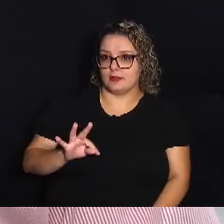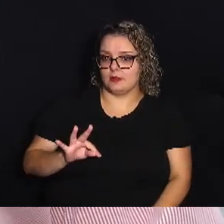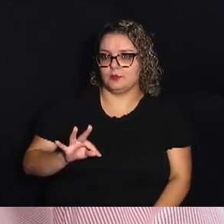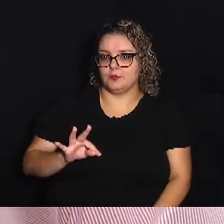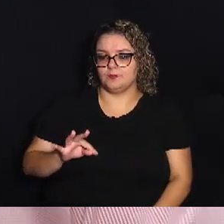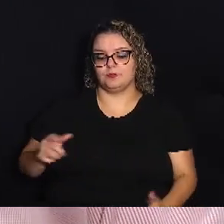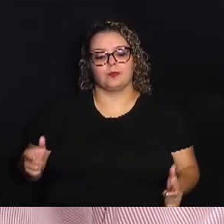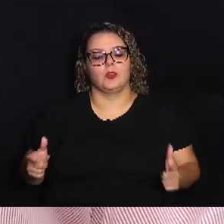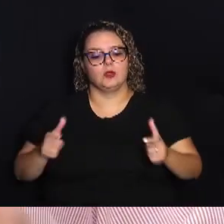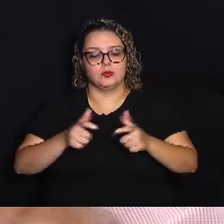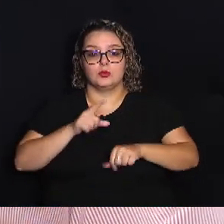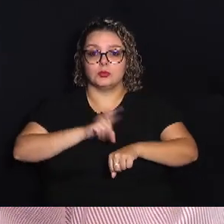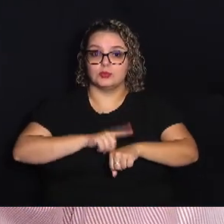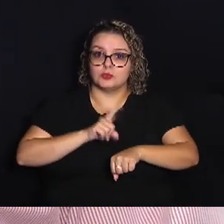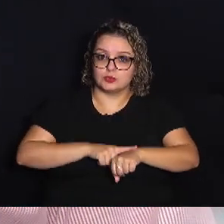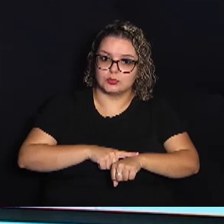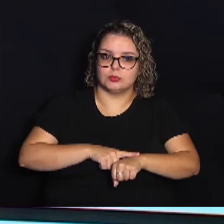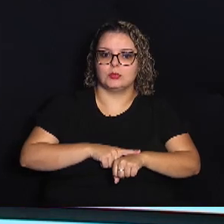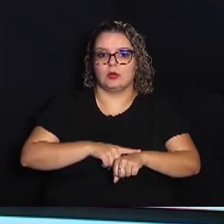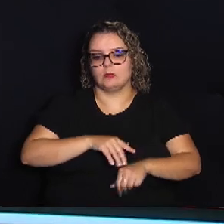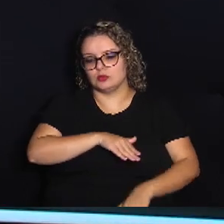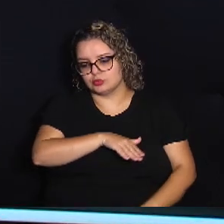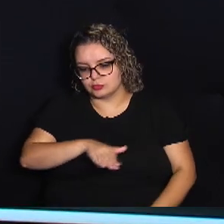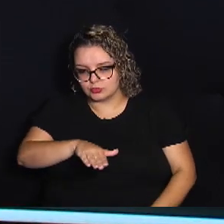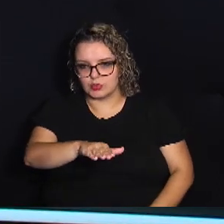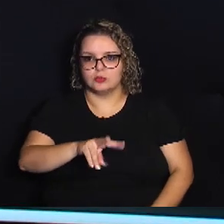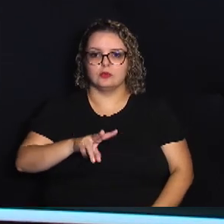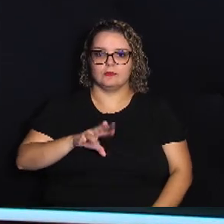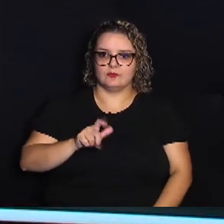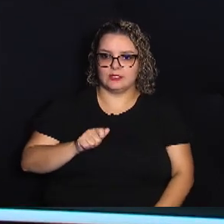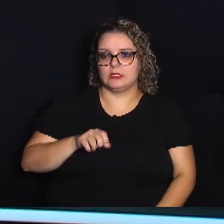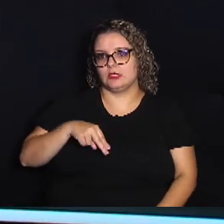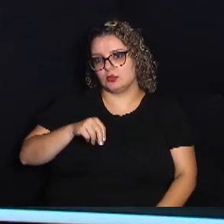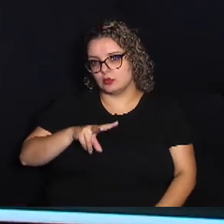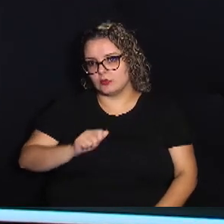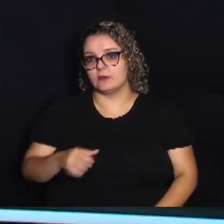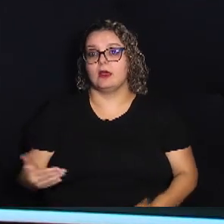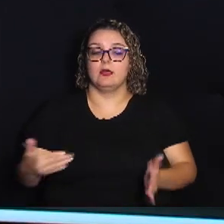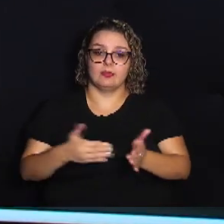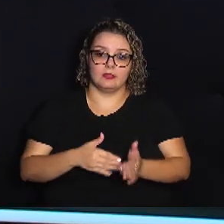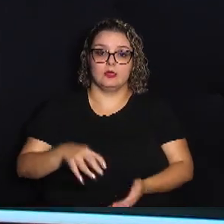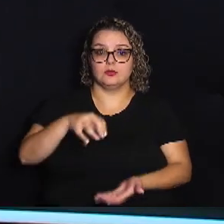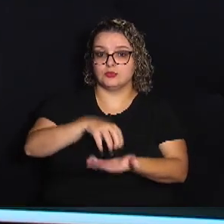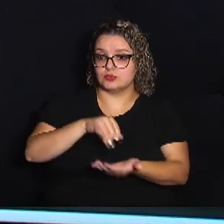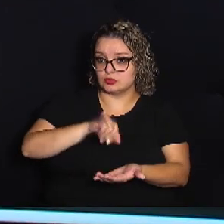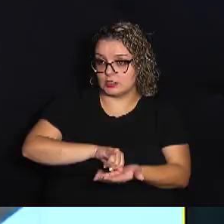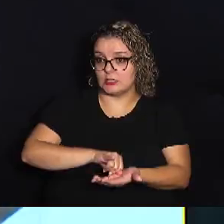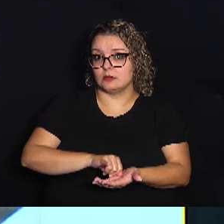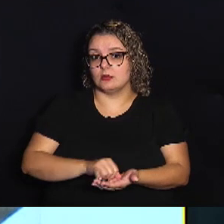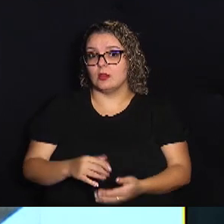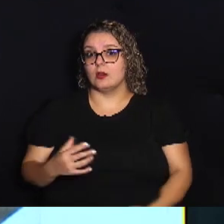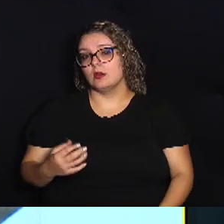BRT que vai diminuir o tempo do percurso Né desde o Vida Nova até o centro um ganho em torno de